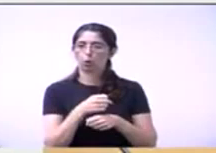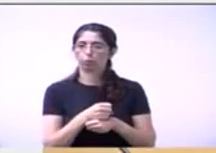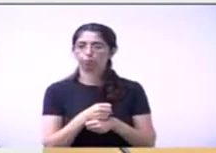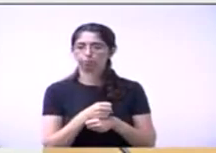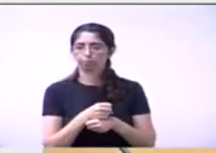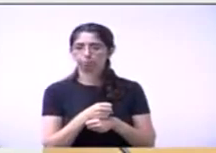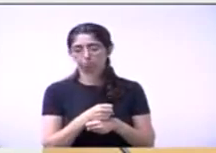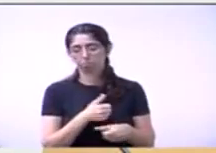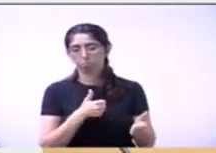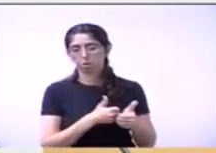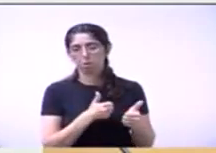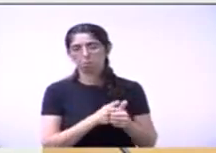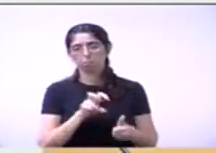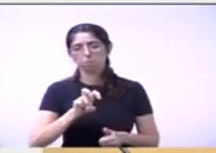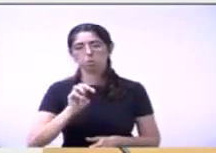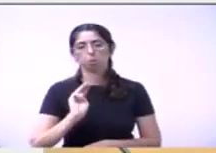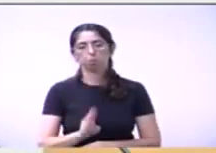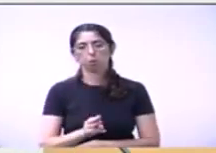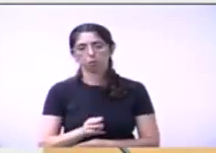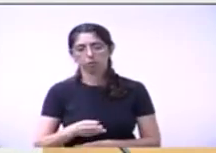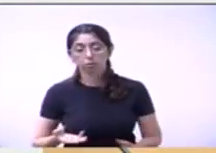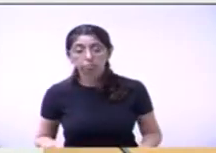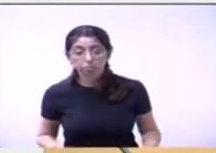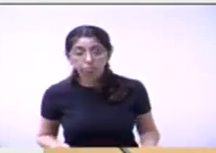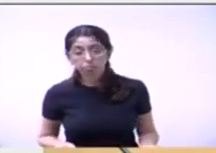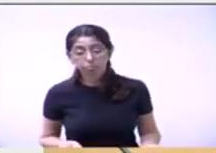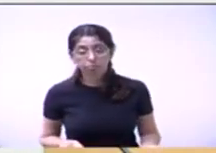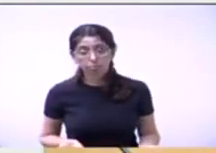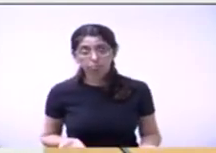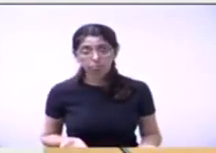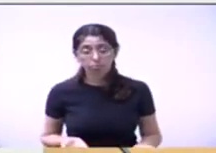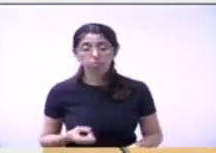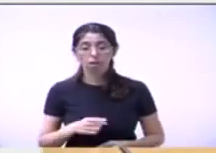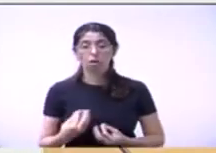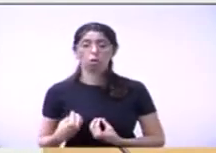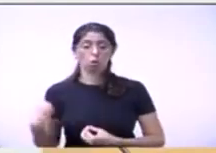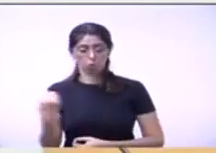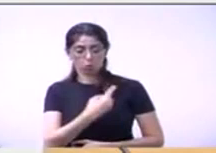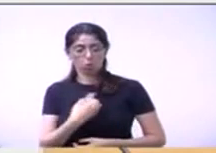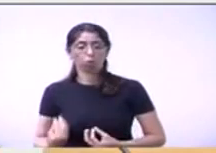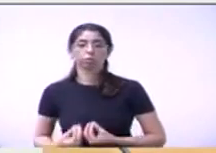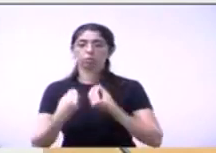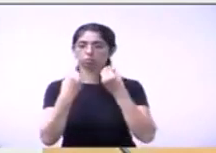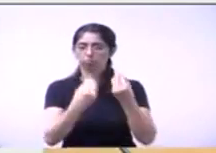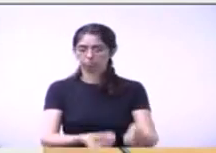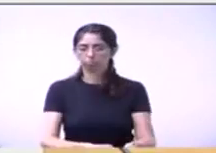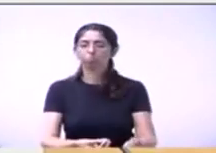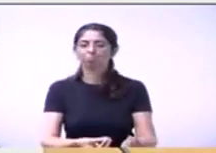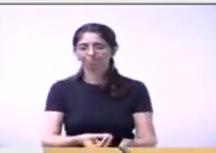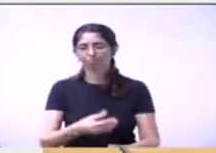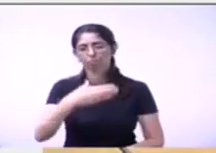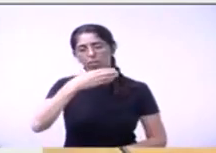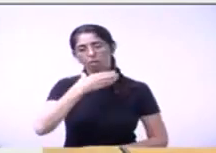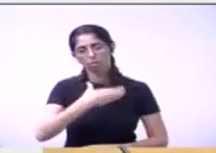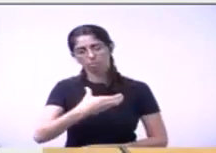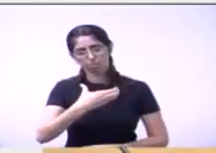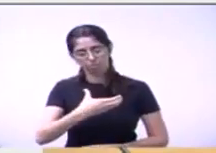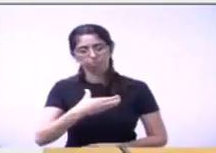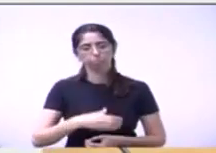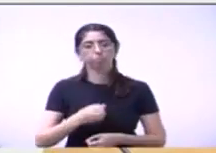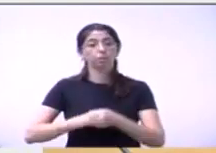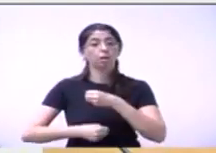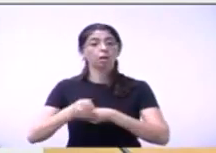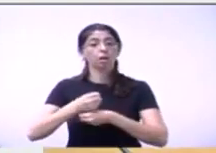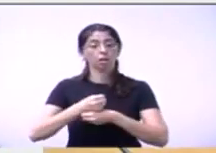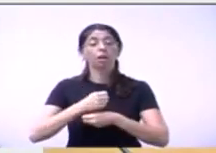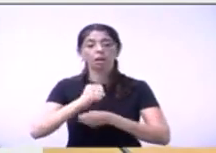5 bilhões. Então, foram dados ao prefeito José Pavan, inclusive no ano de 2016,